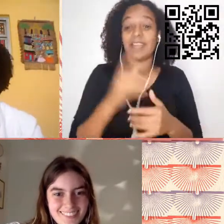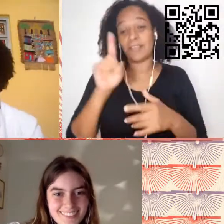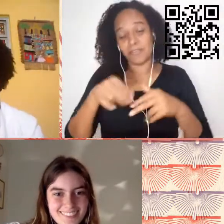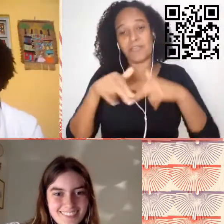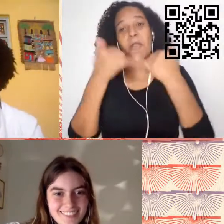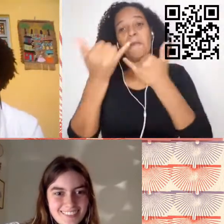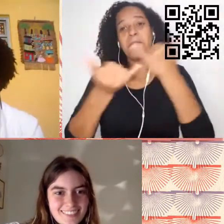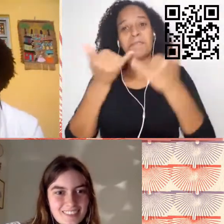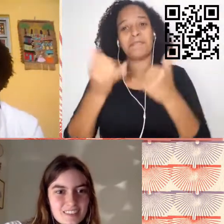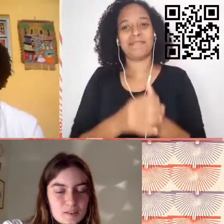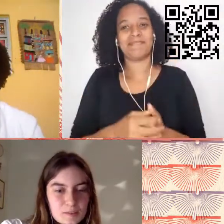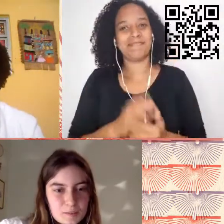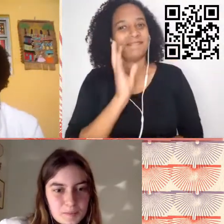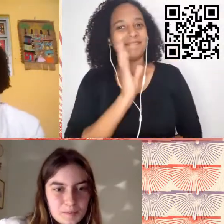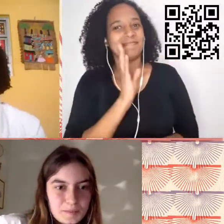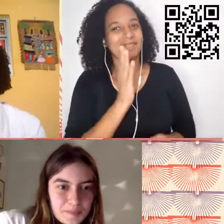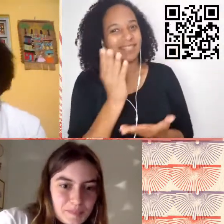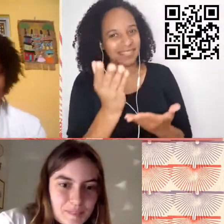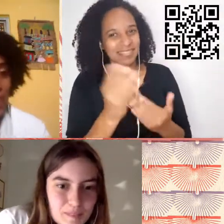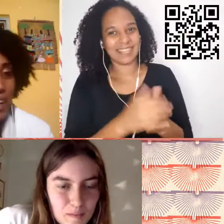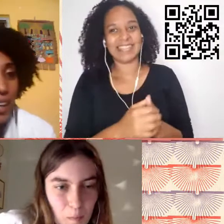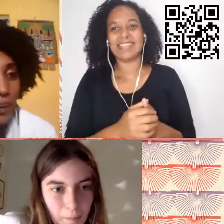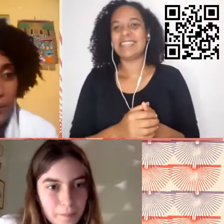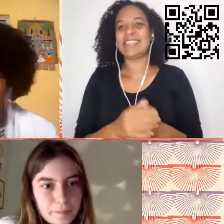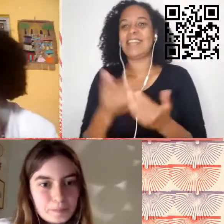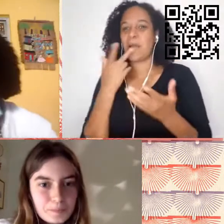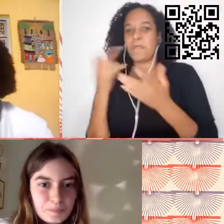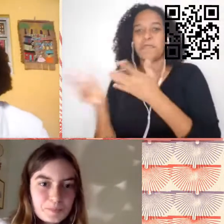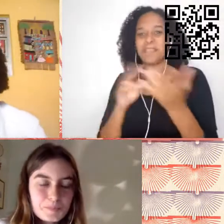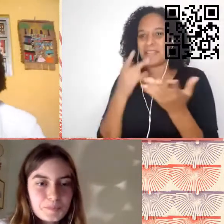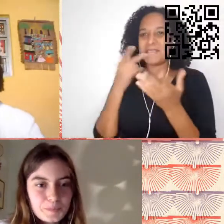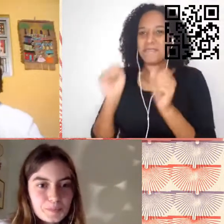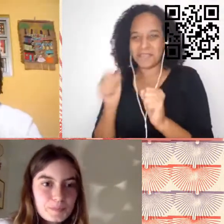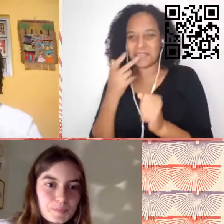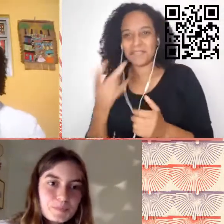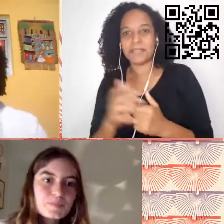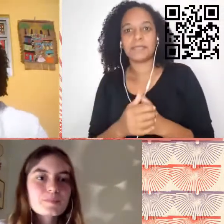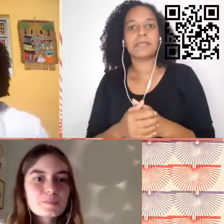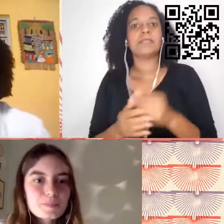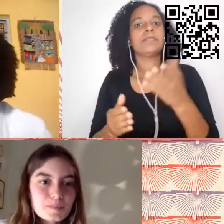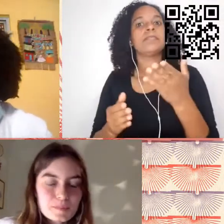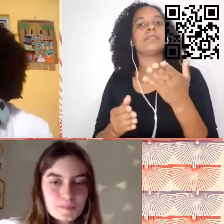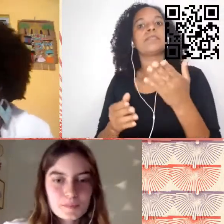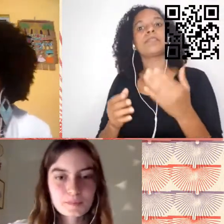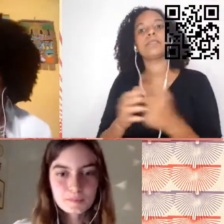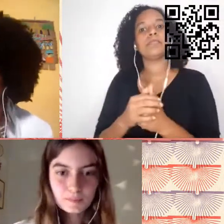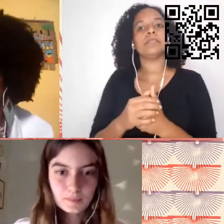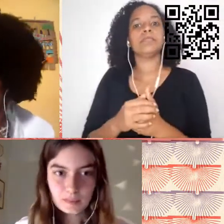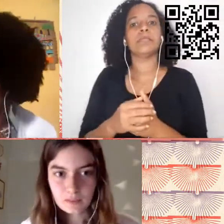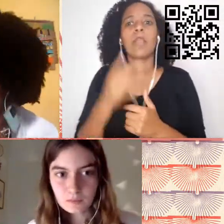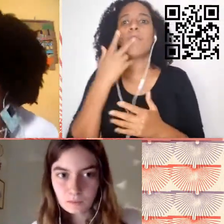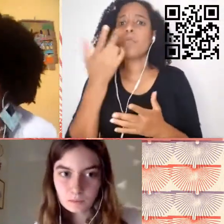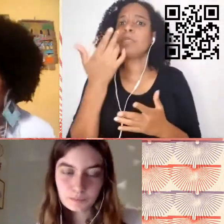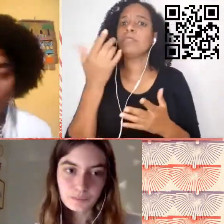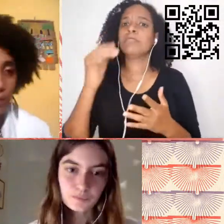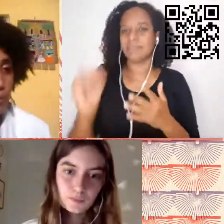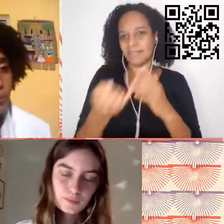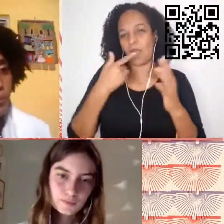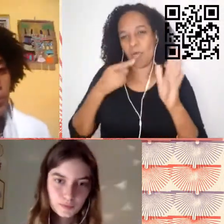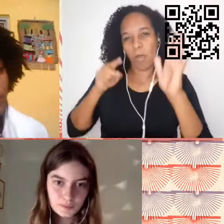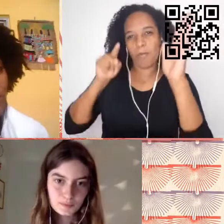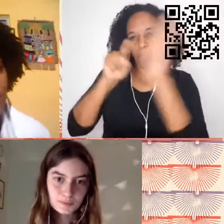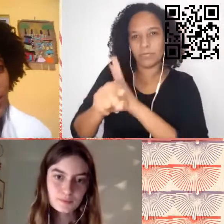Muito legal, Gil. Desculpa, Gil, você pode falar. Na verdade, eu queria colocar uma questão para